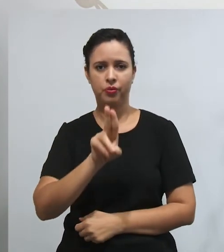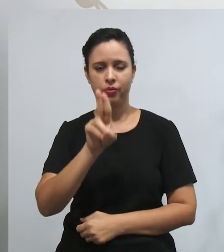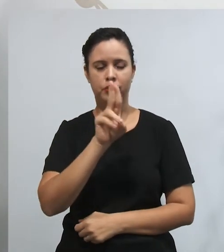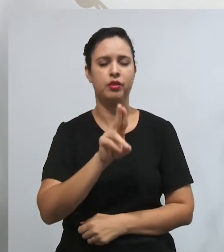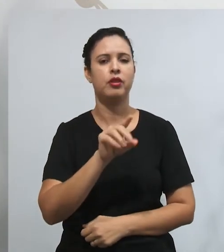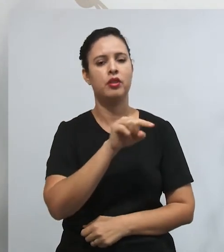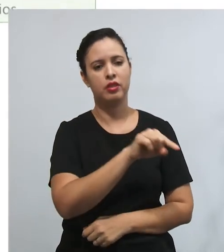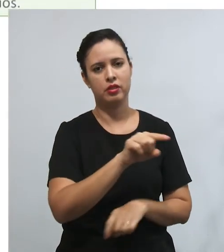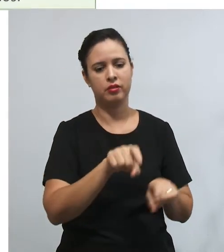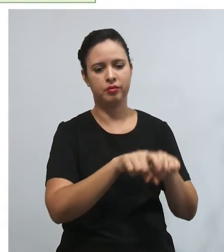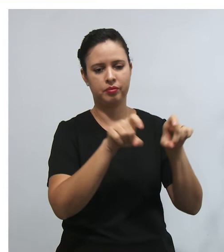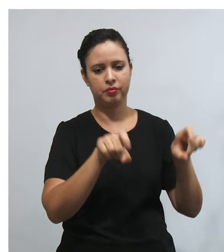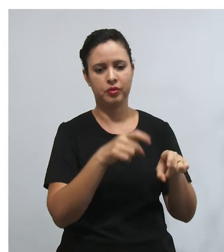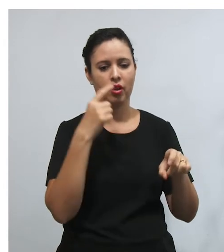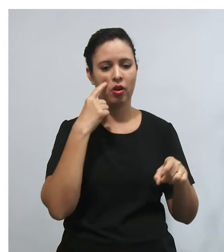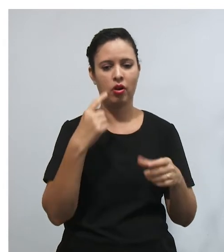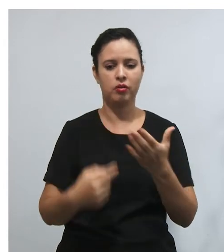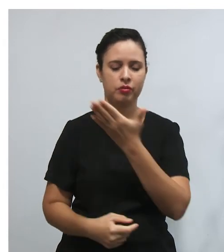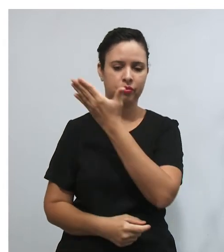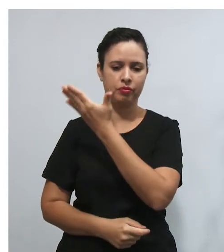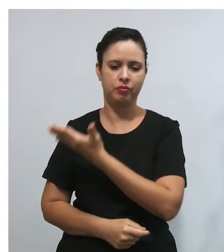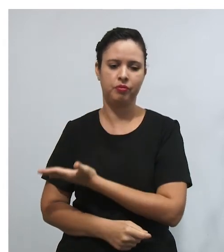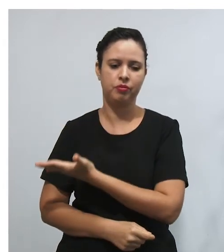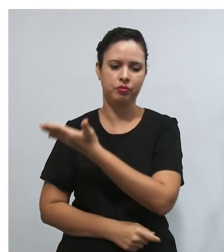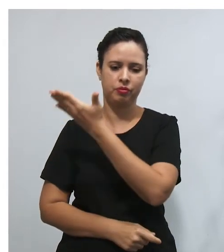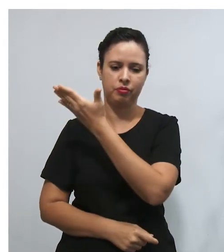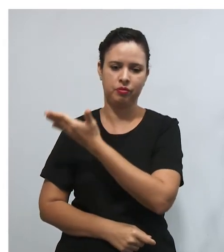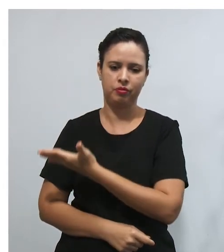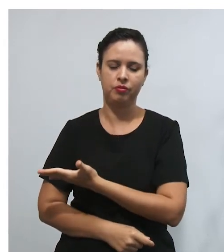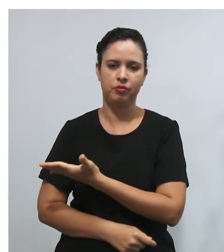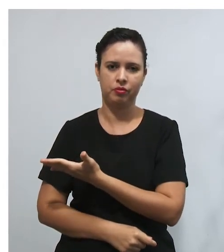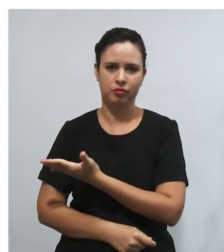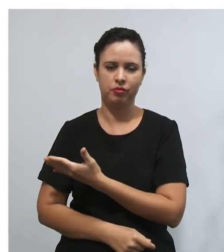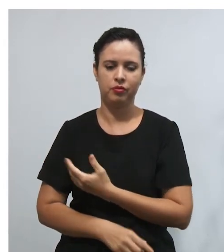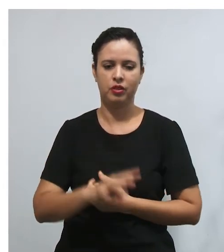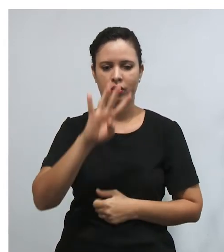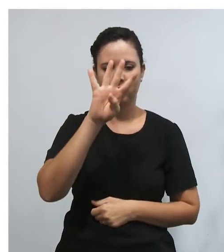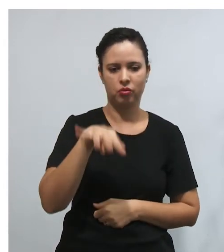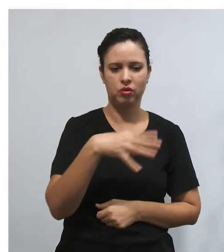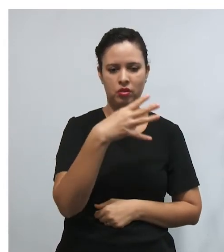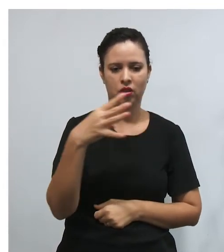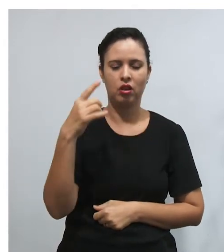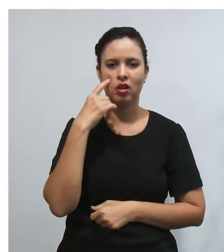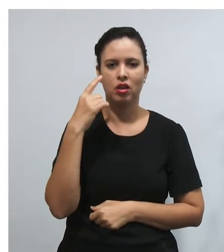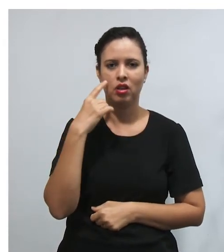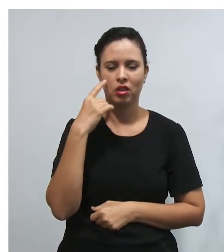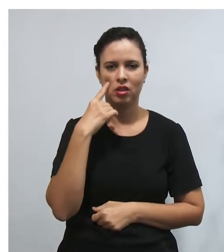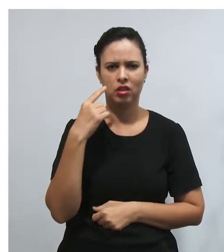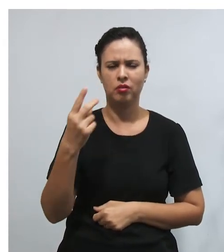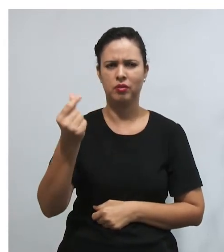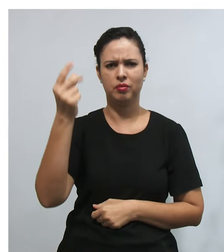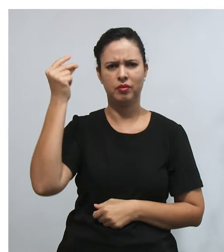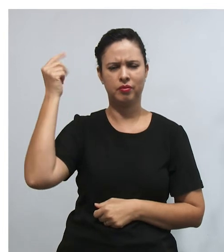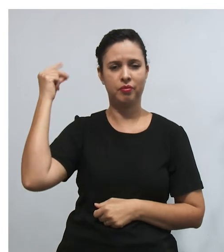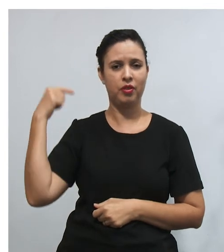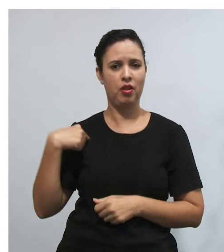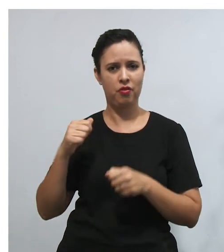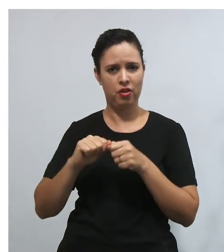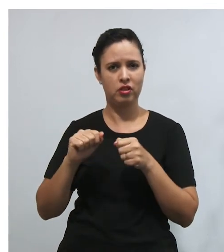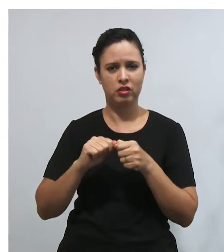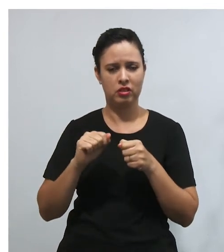Arquitetura do sistema operacional. Esse quadro aqui eu acho bem legal. Na época quando eu estava desenvolvendo meu